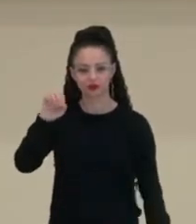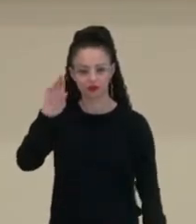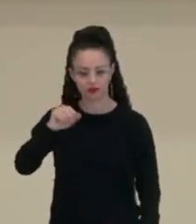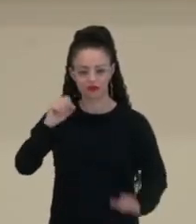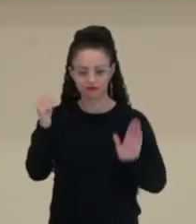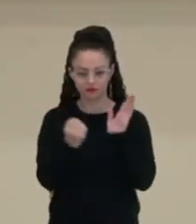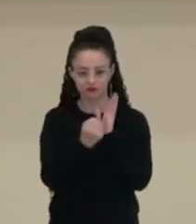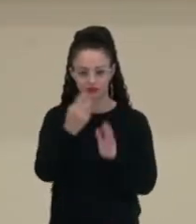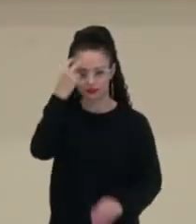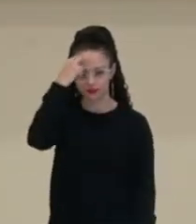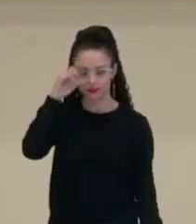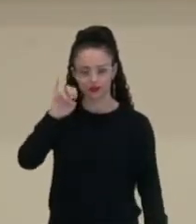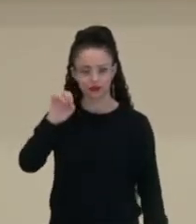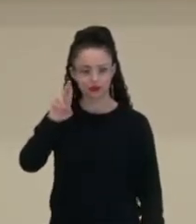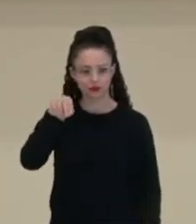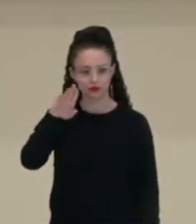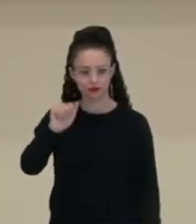cultura iorubá.